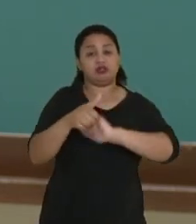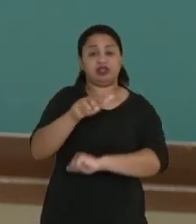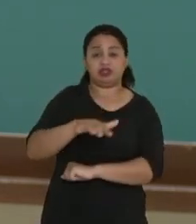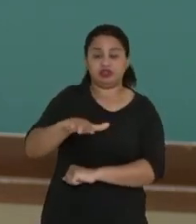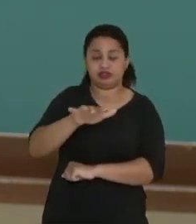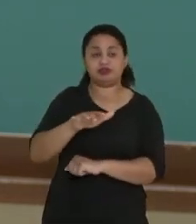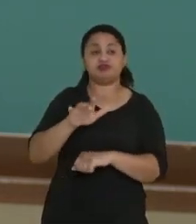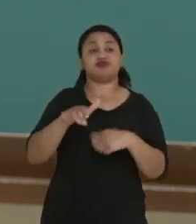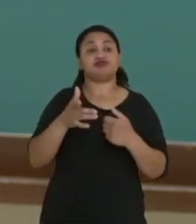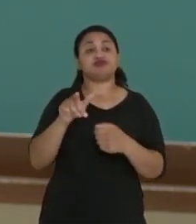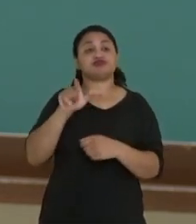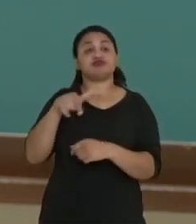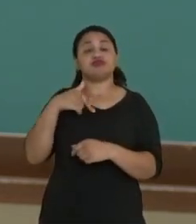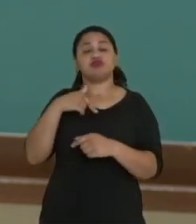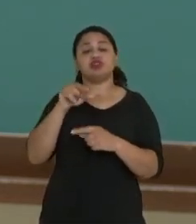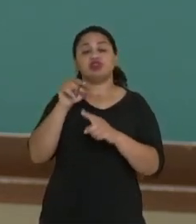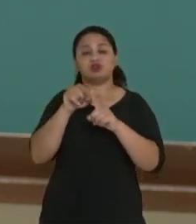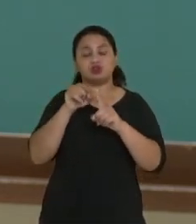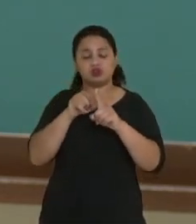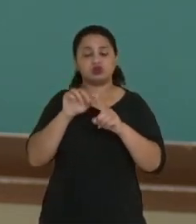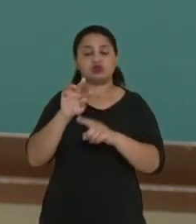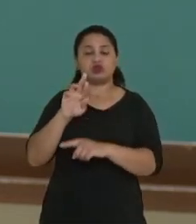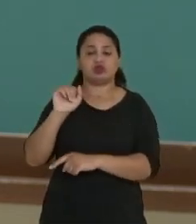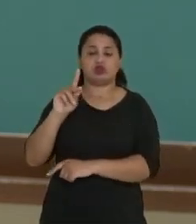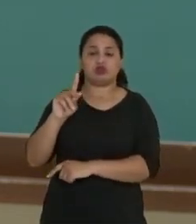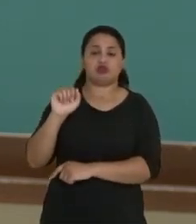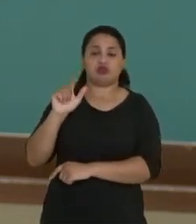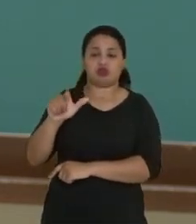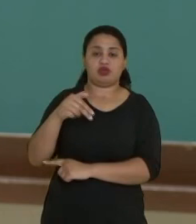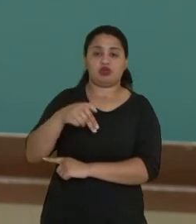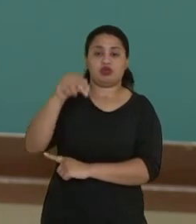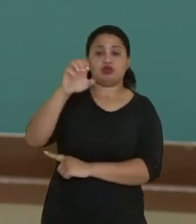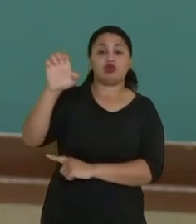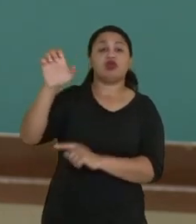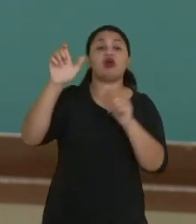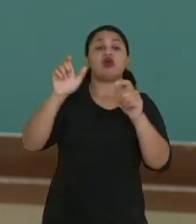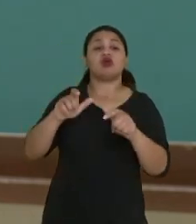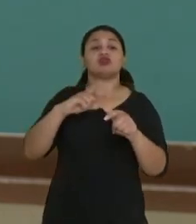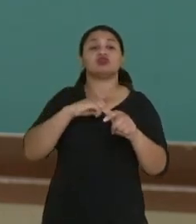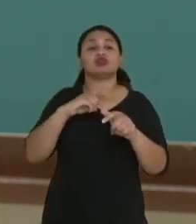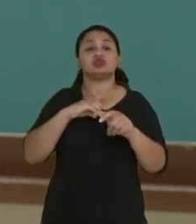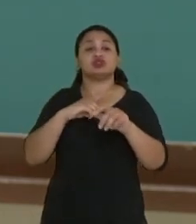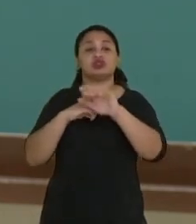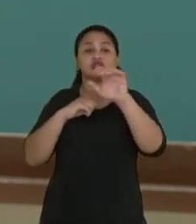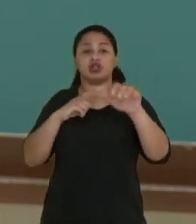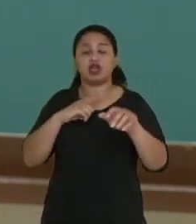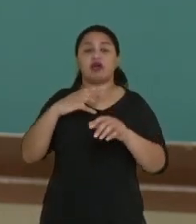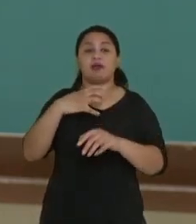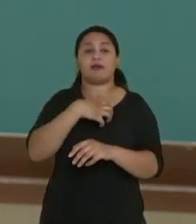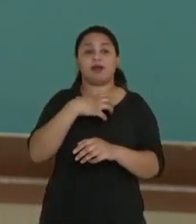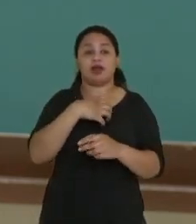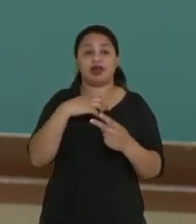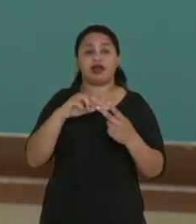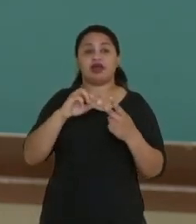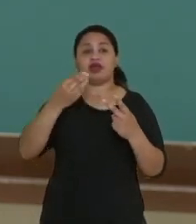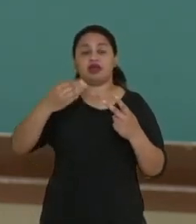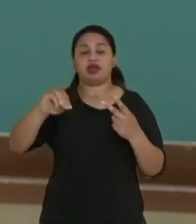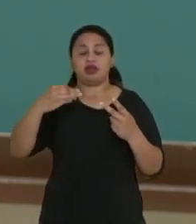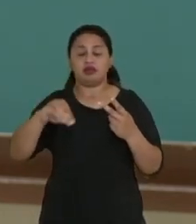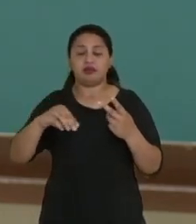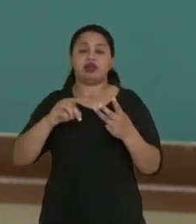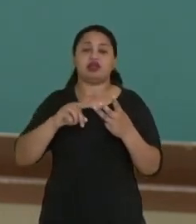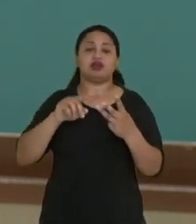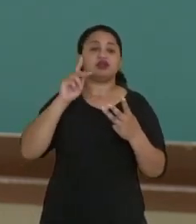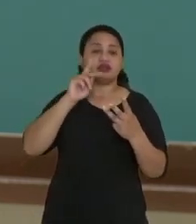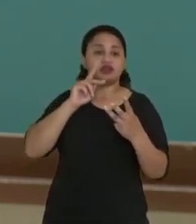condições. Nesse caso aqui do clima tropical, né, na região Nordeste, onde ele está presente? Na Bahia, parte do